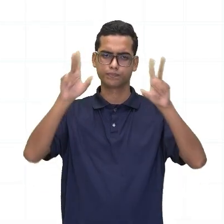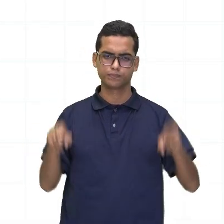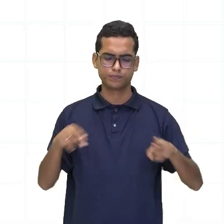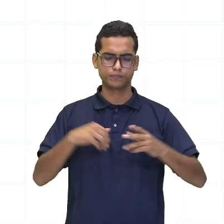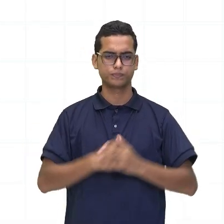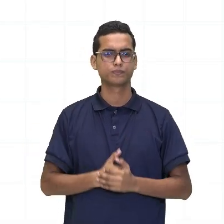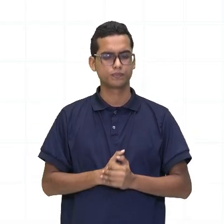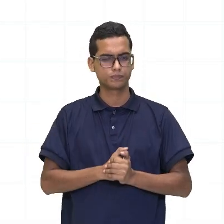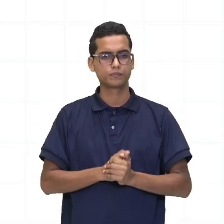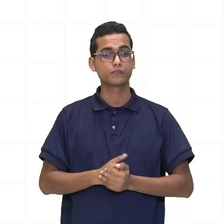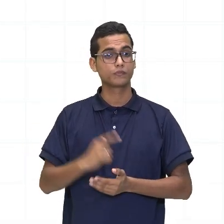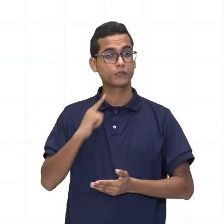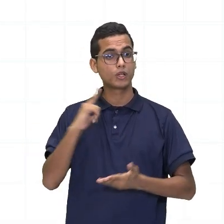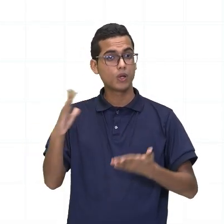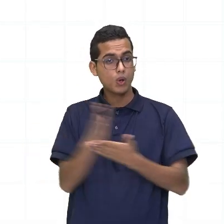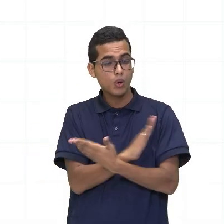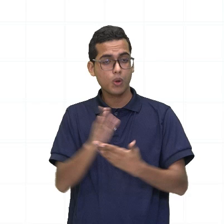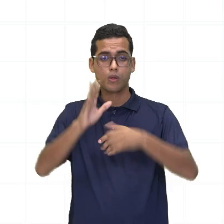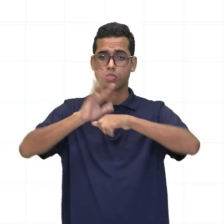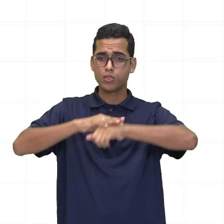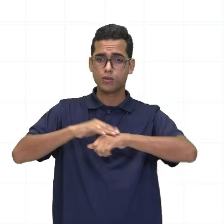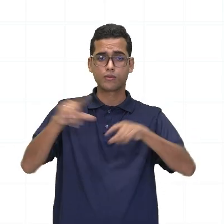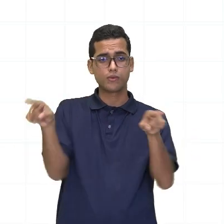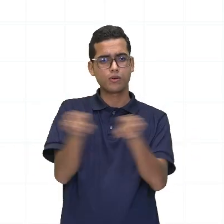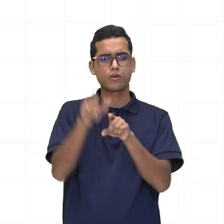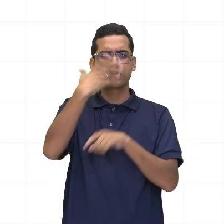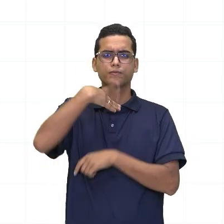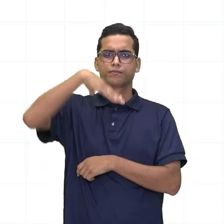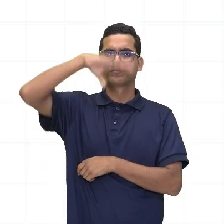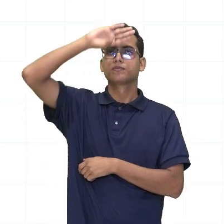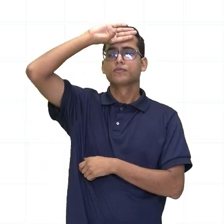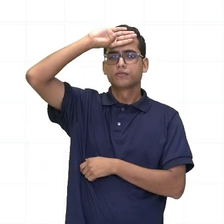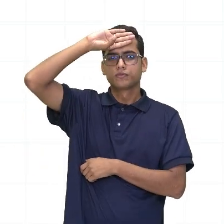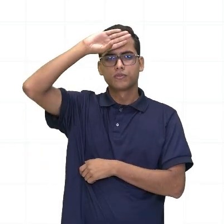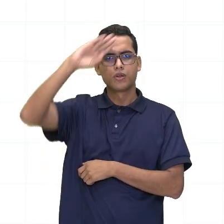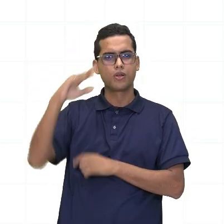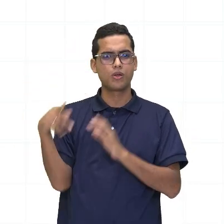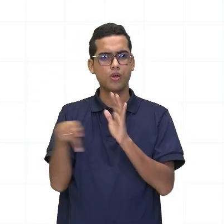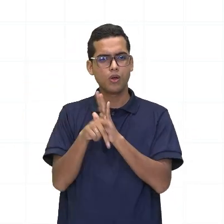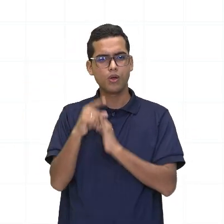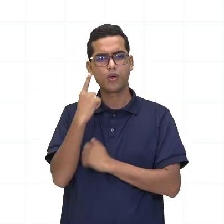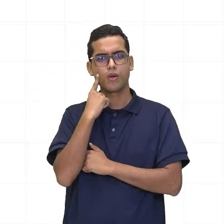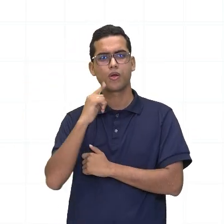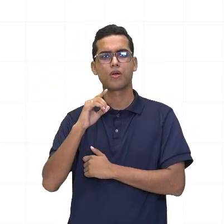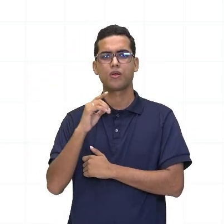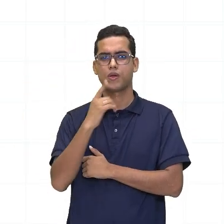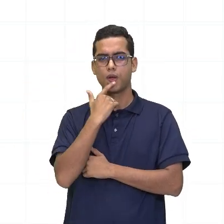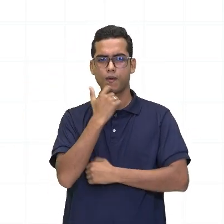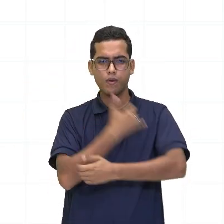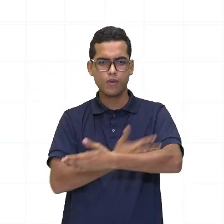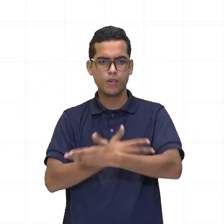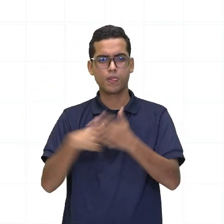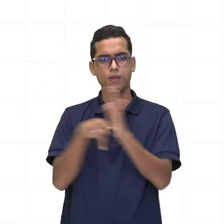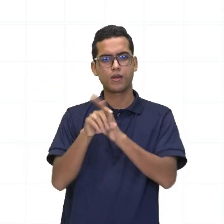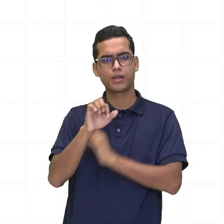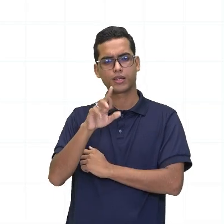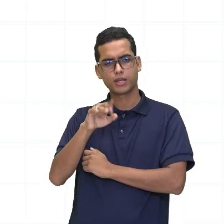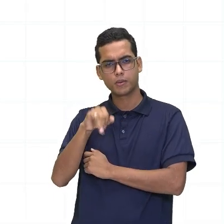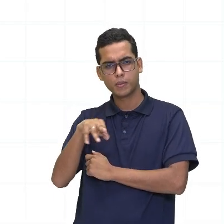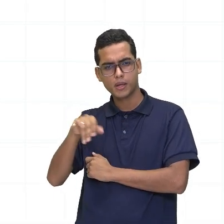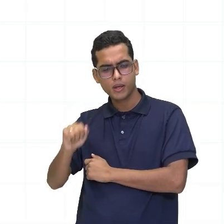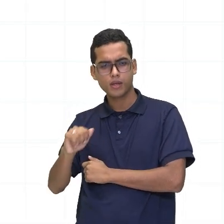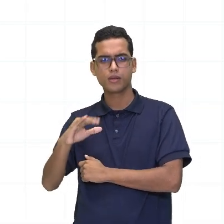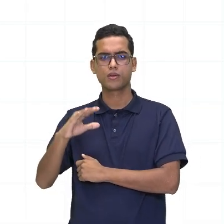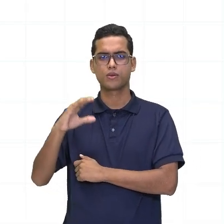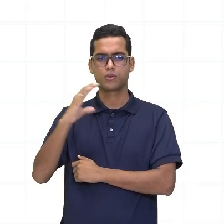aí nós temos algumas doenças que são a febre hemorrágica da Crimeia Congo, doença de Lyme, febre recorrente,